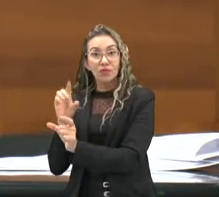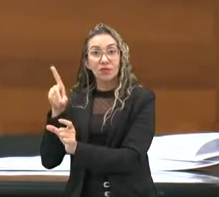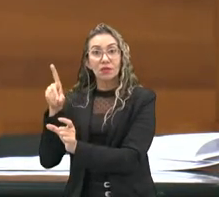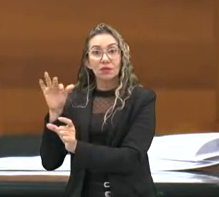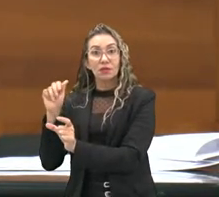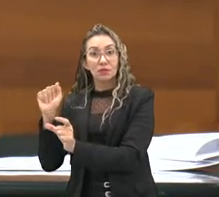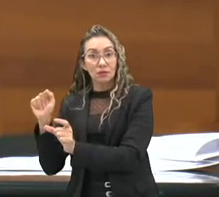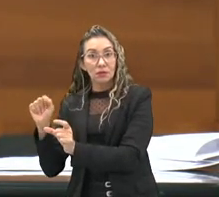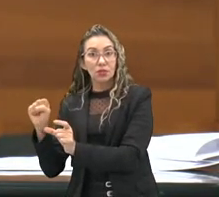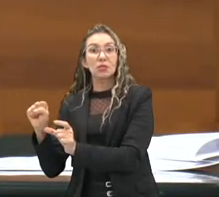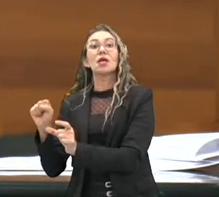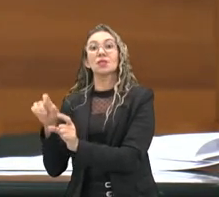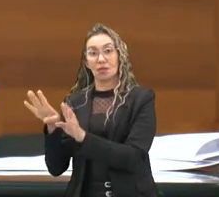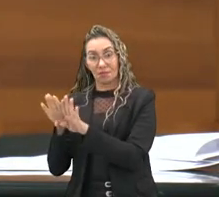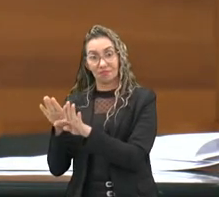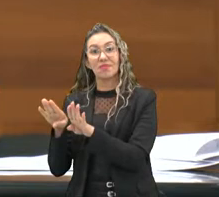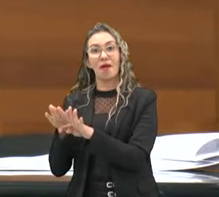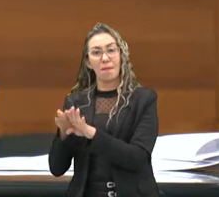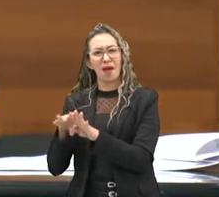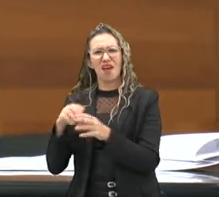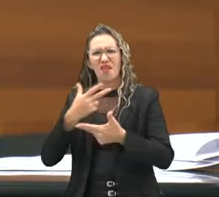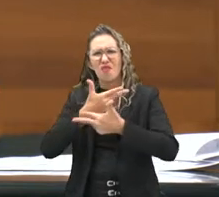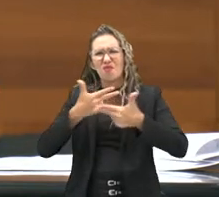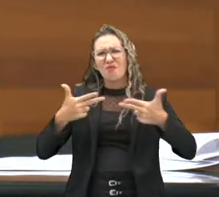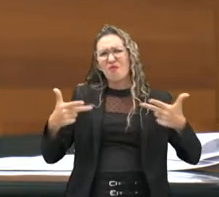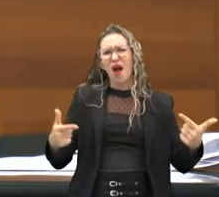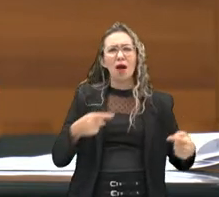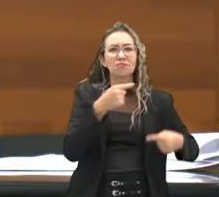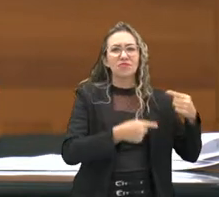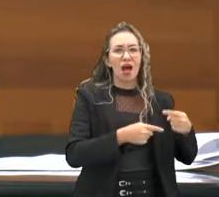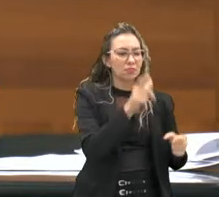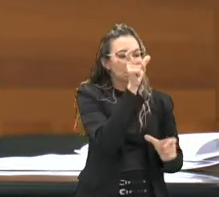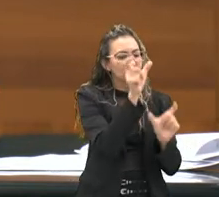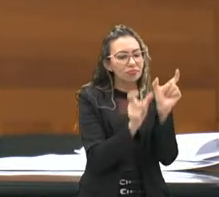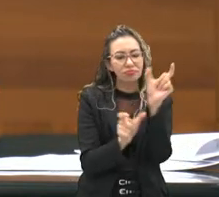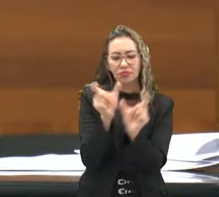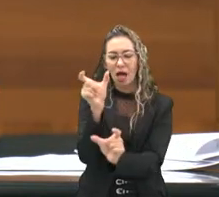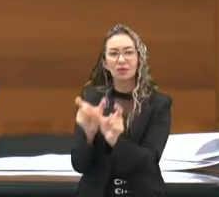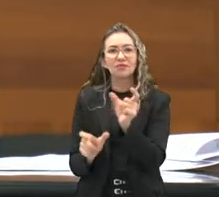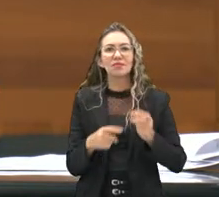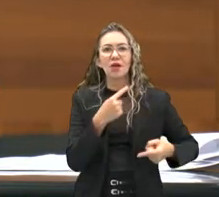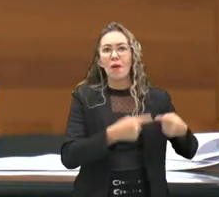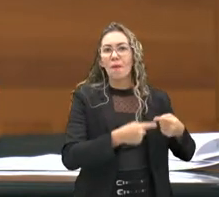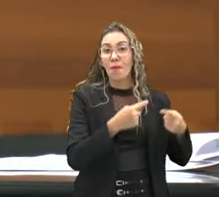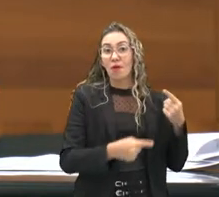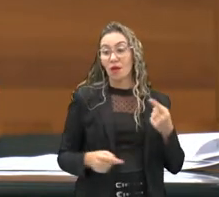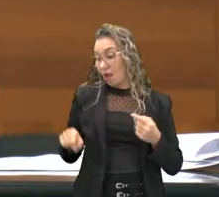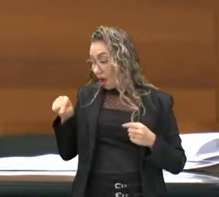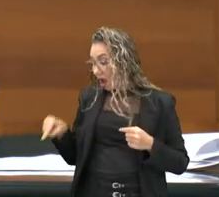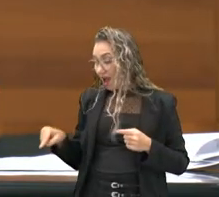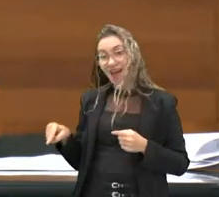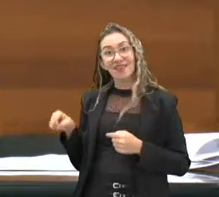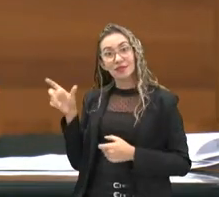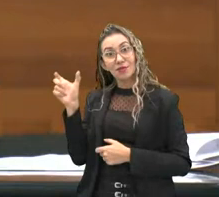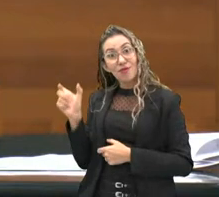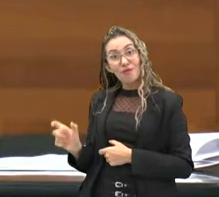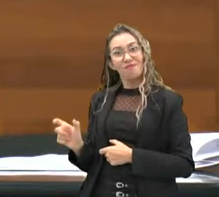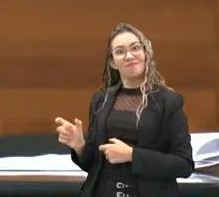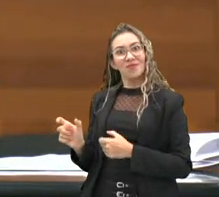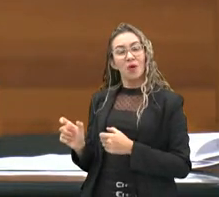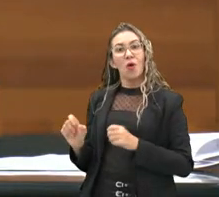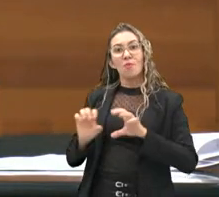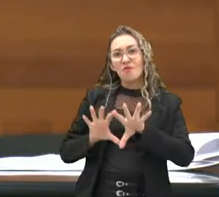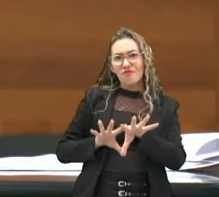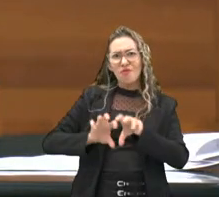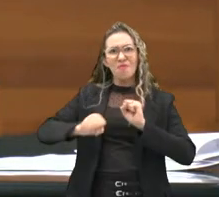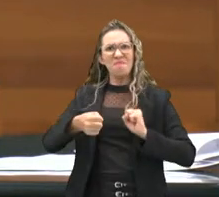contra o abrigo e a violência do governo de plantão. Formado com brilho na Faculdade de Direito Fluminense, primeiro